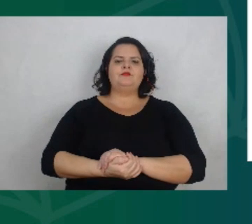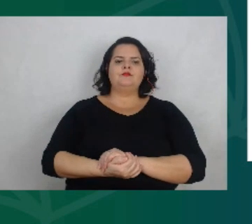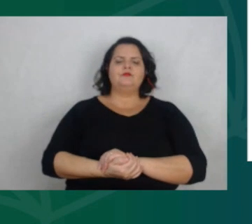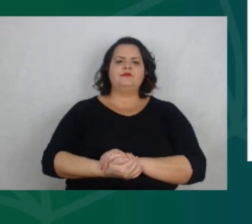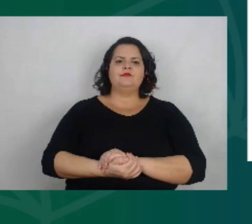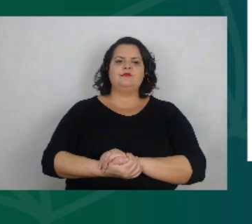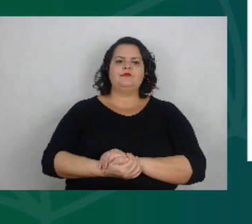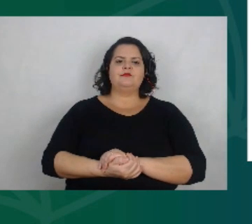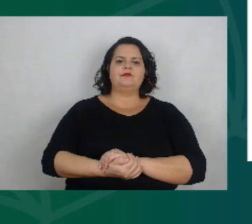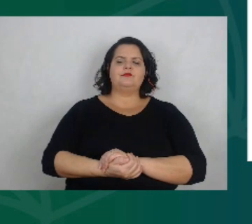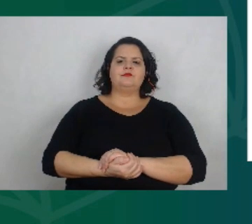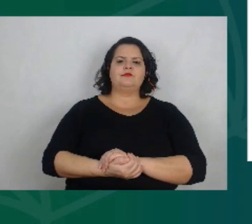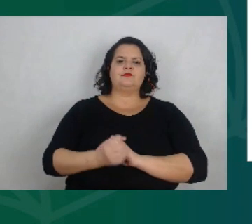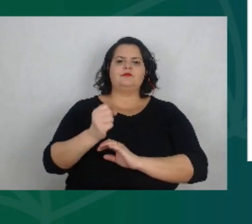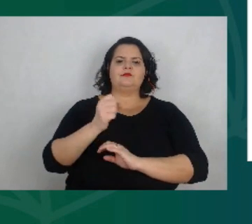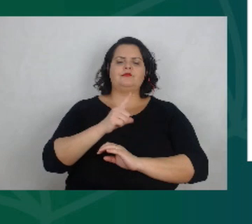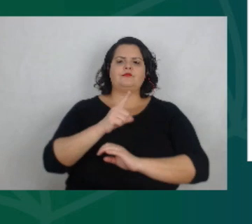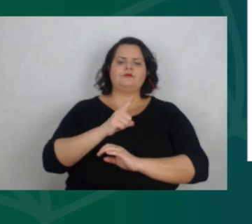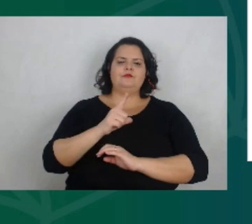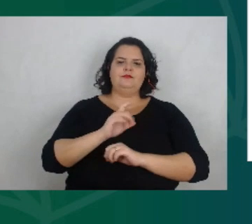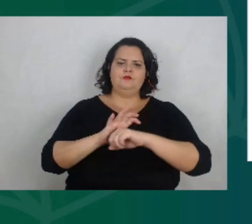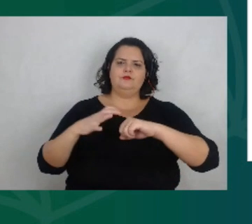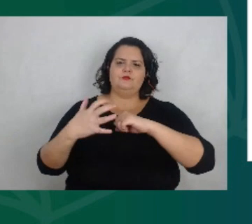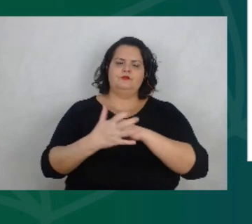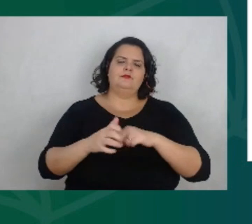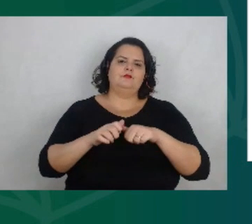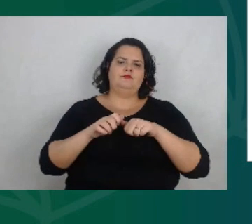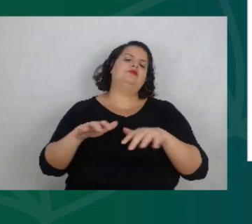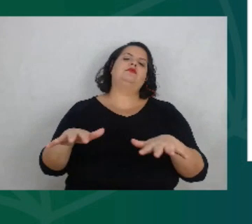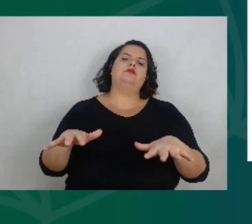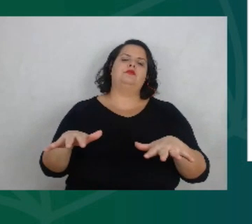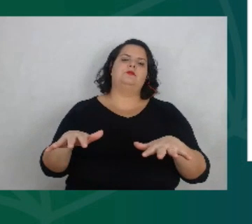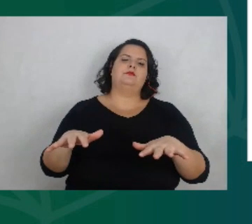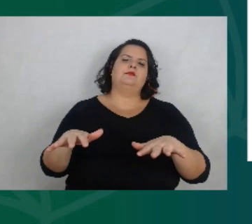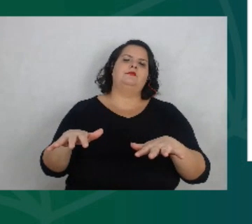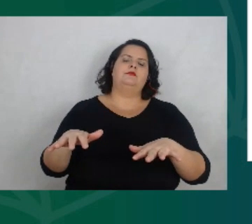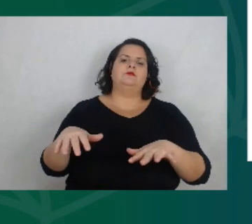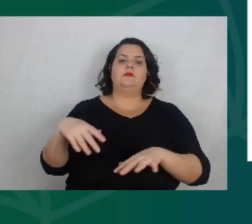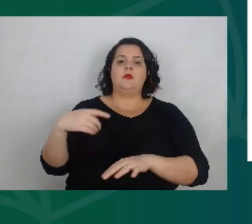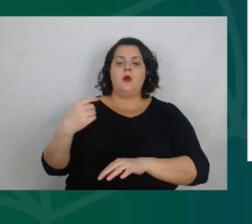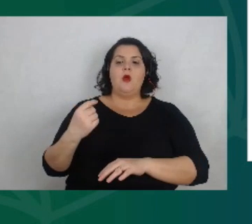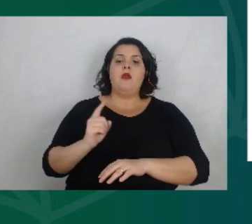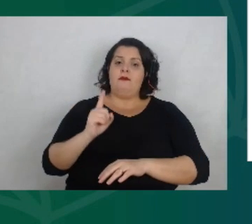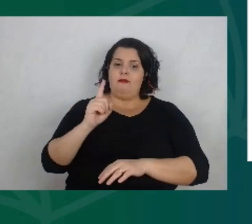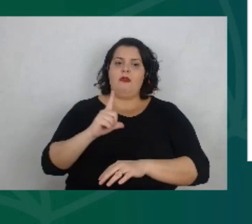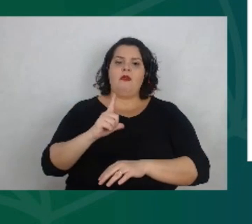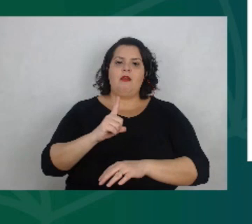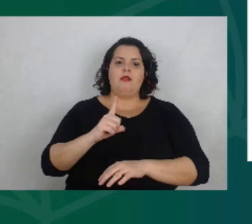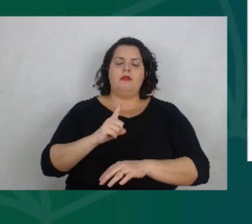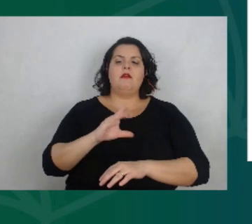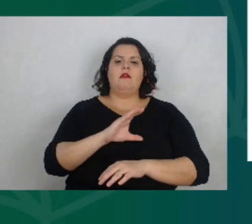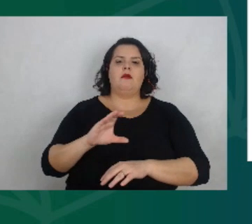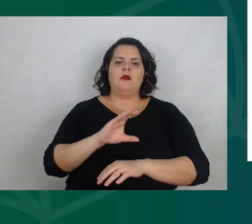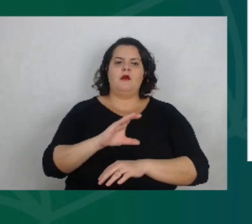Tivemos, no momento da pandemia, no Hospital São Paulo, do qual eu coordeno e tenho toda uma equipe de cirurgiões